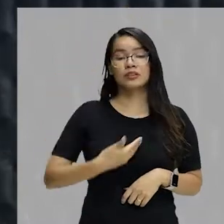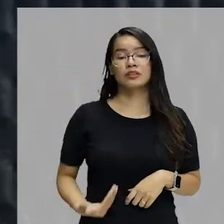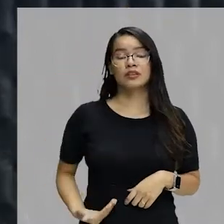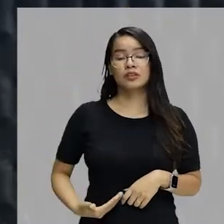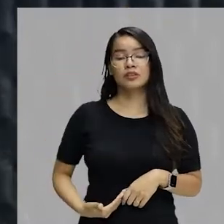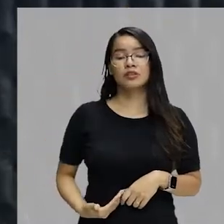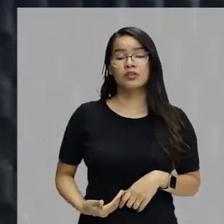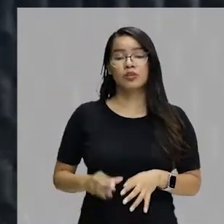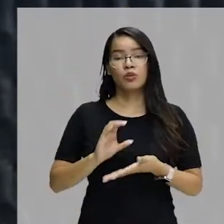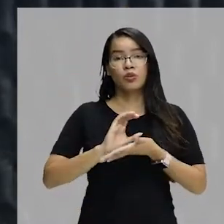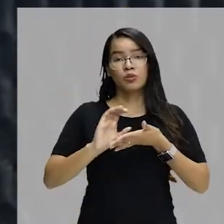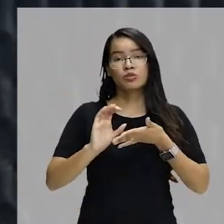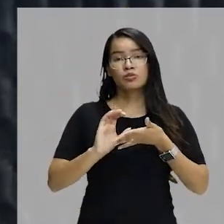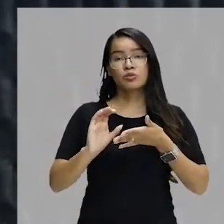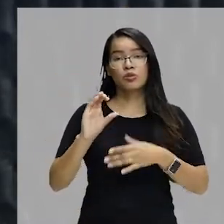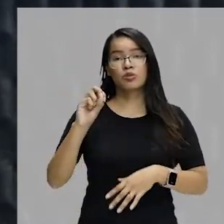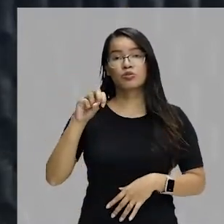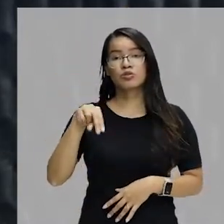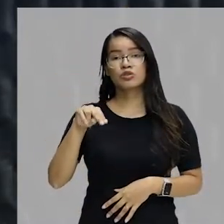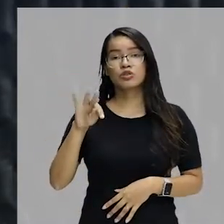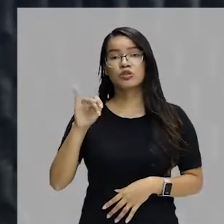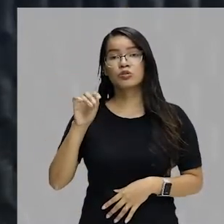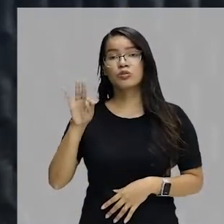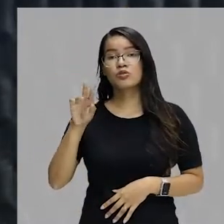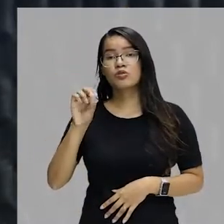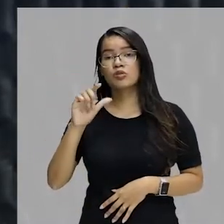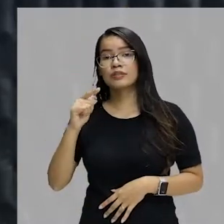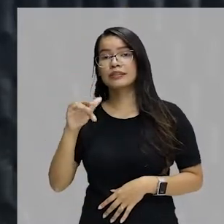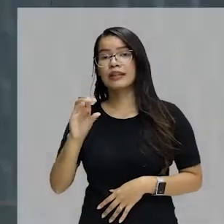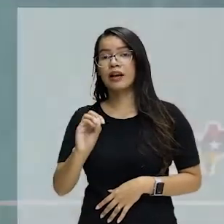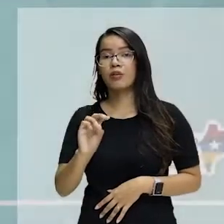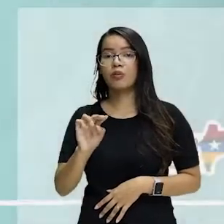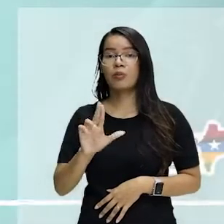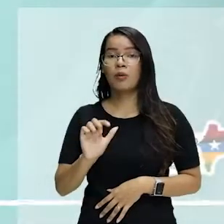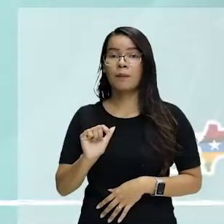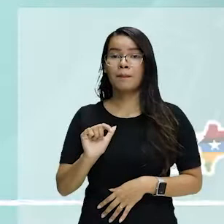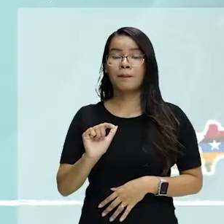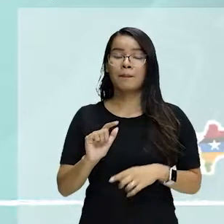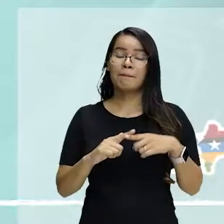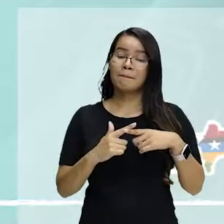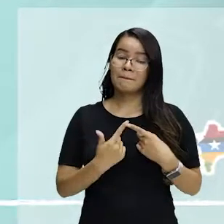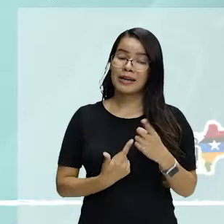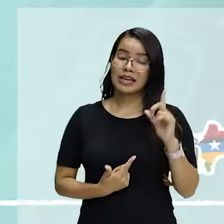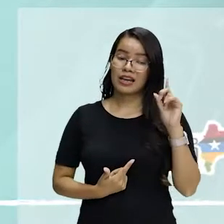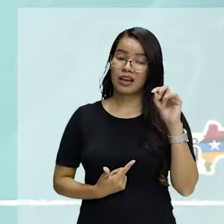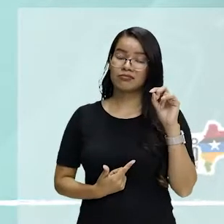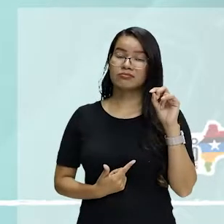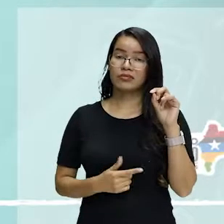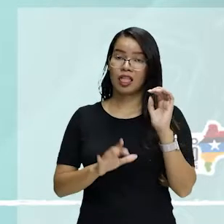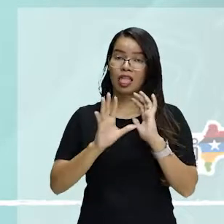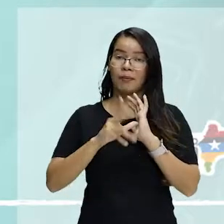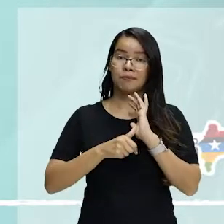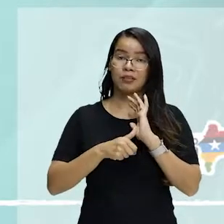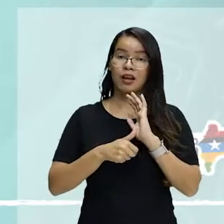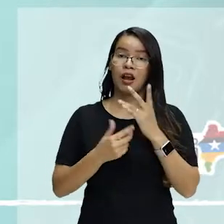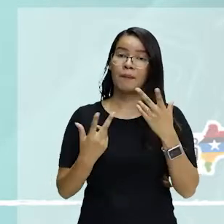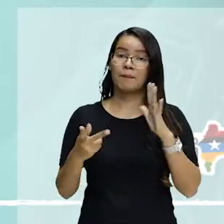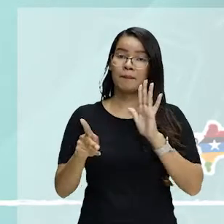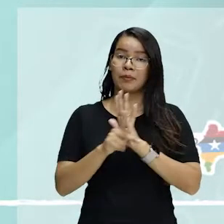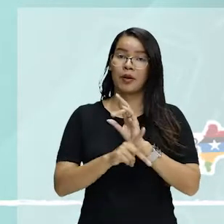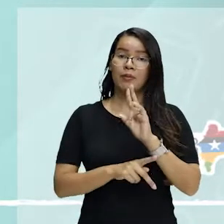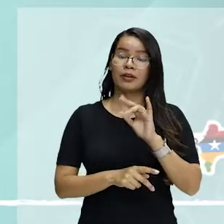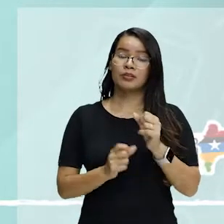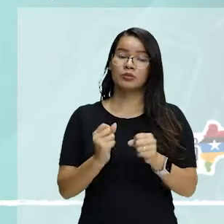constitucional. Só que essa monarquia constitucional ela é tirana. A própria Constituição de 1824 vai nos